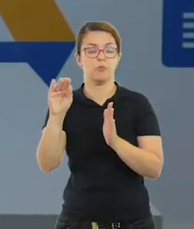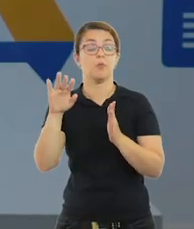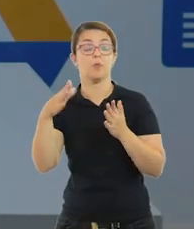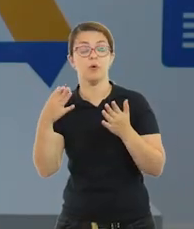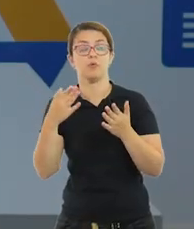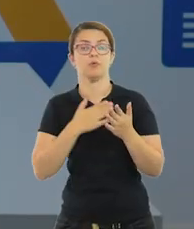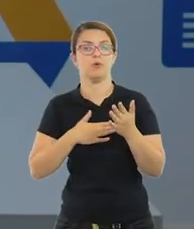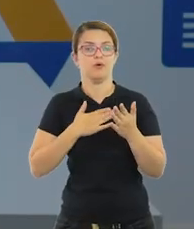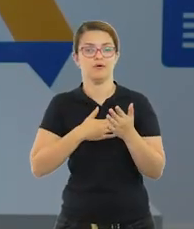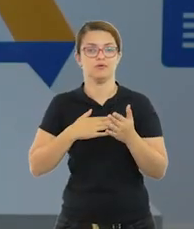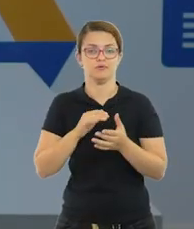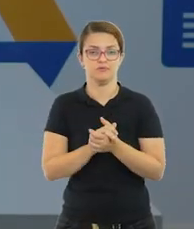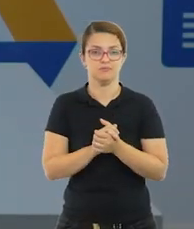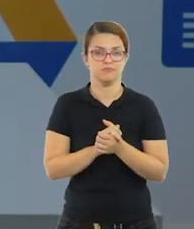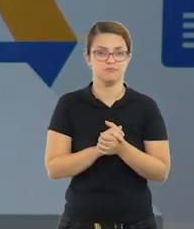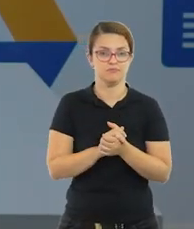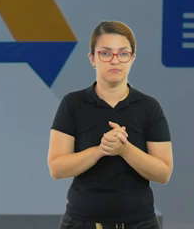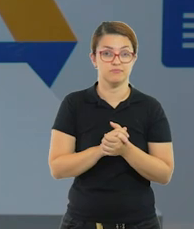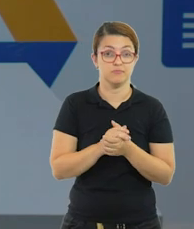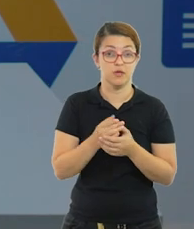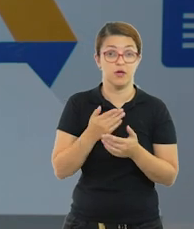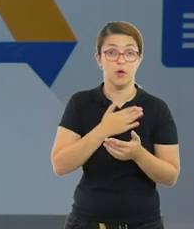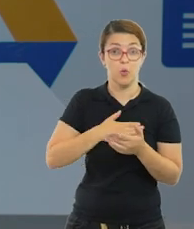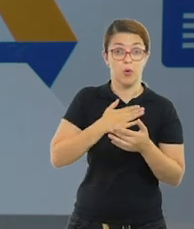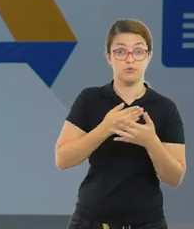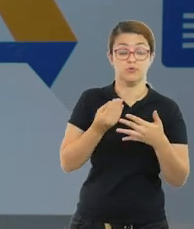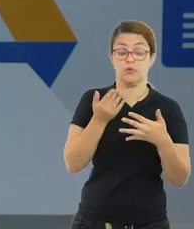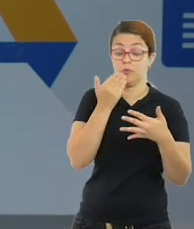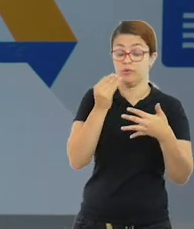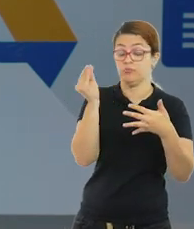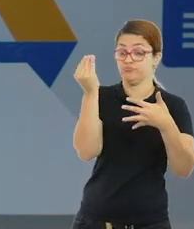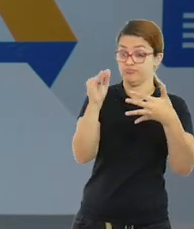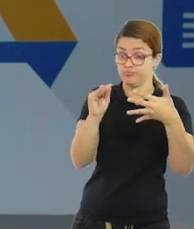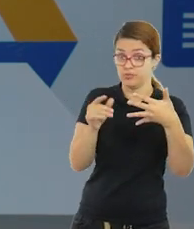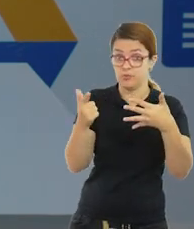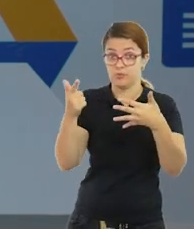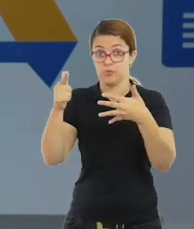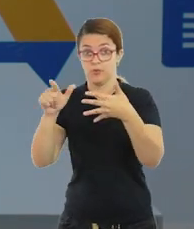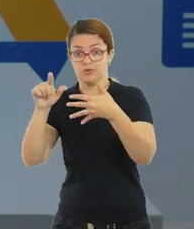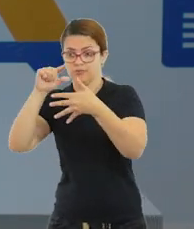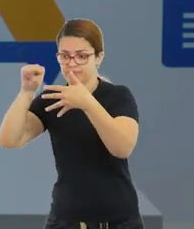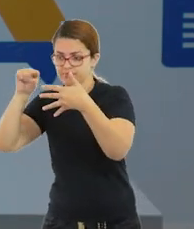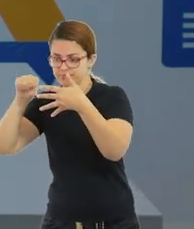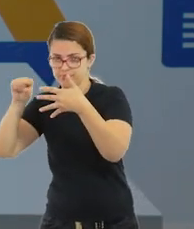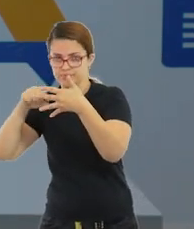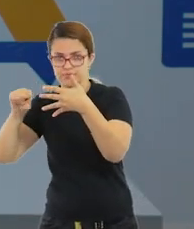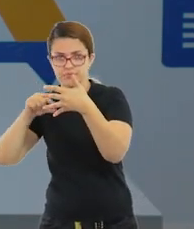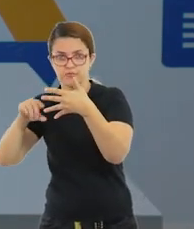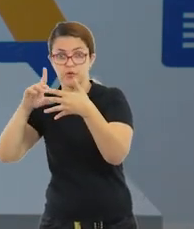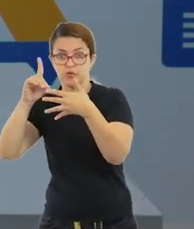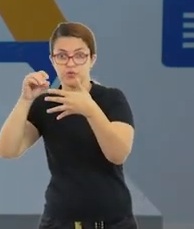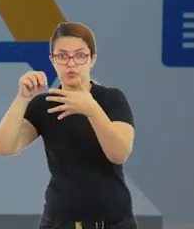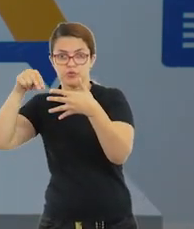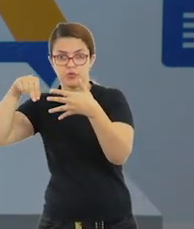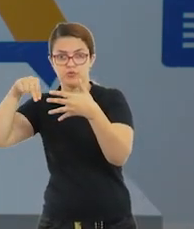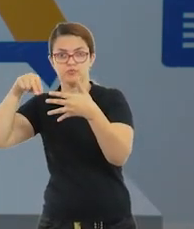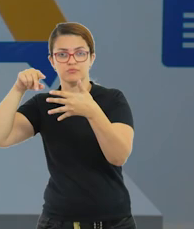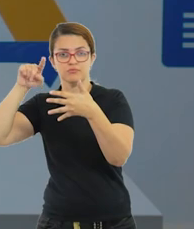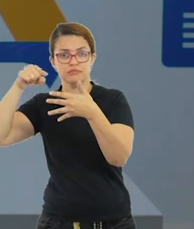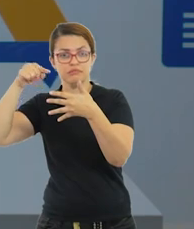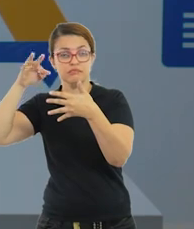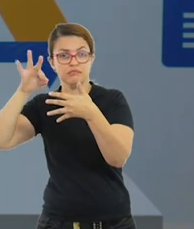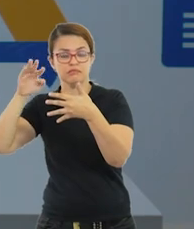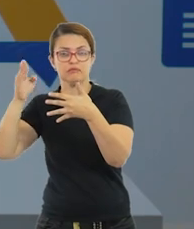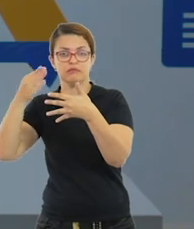Depois escolham 5 comidas que vocês não gostam e vão escrever I don't like. Tudo isso lembrando que estará lá